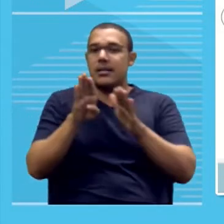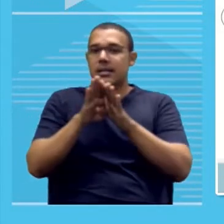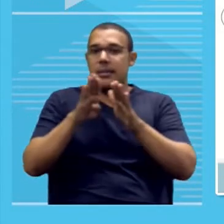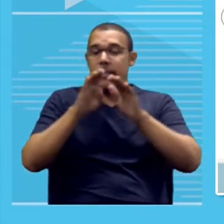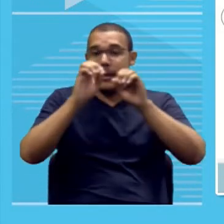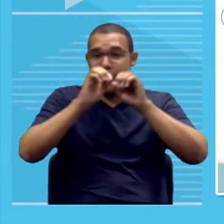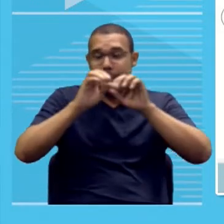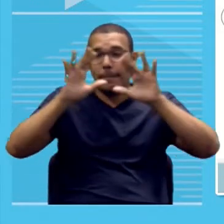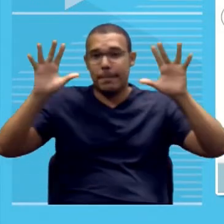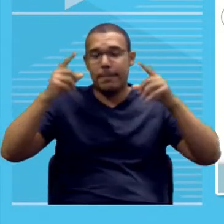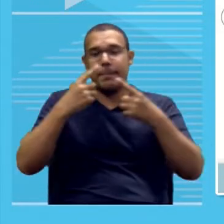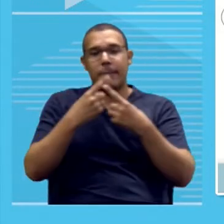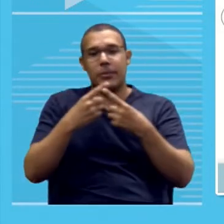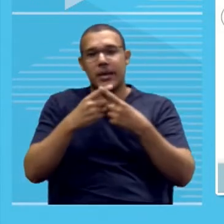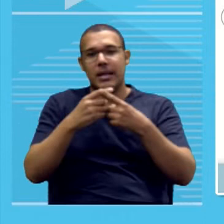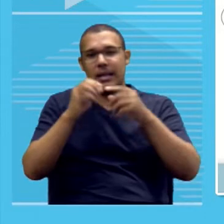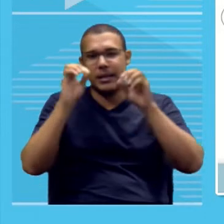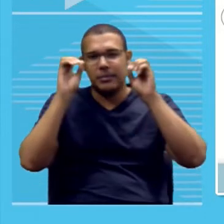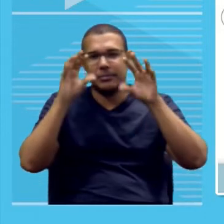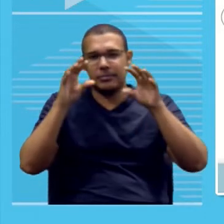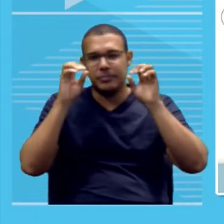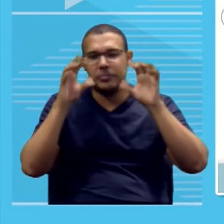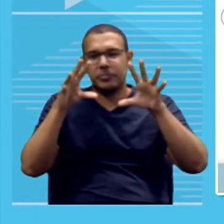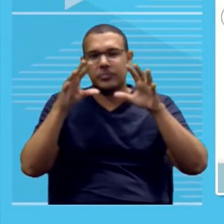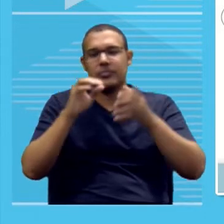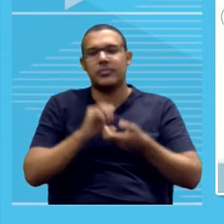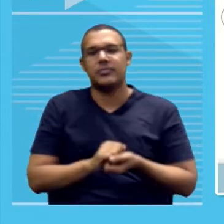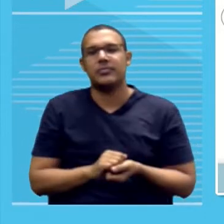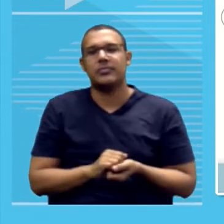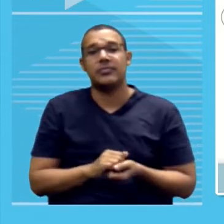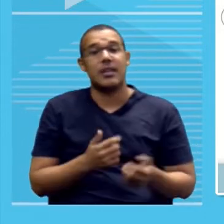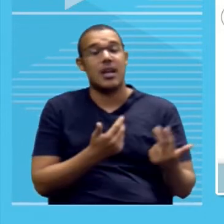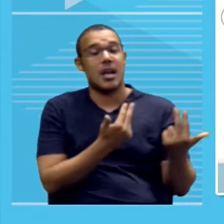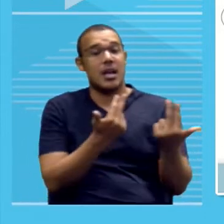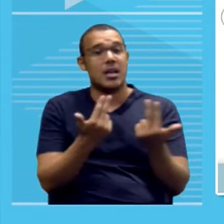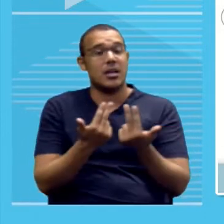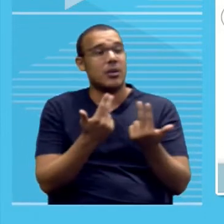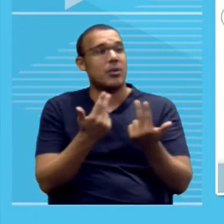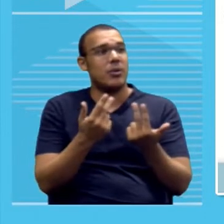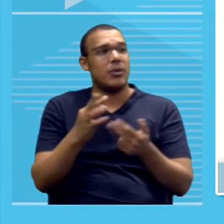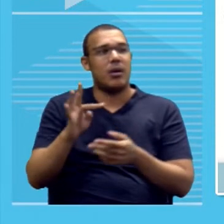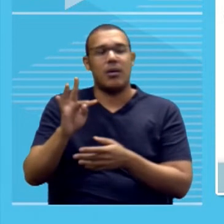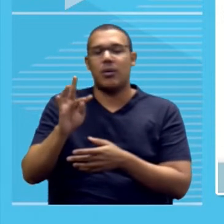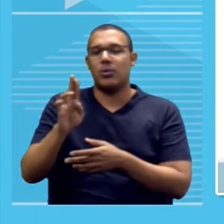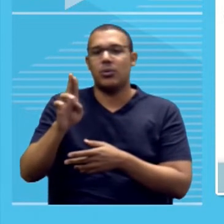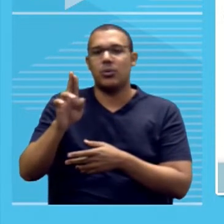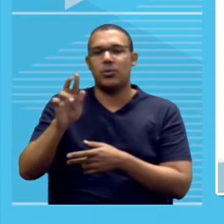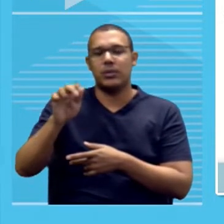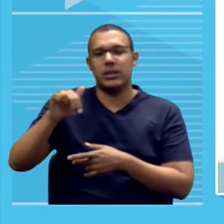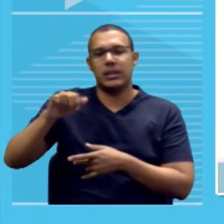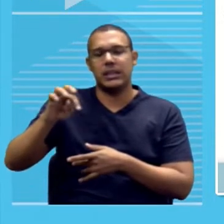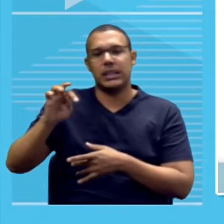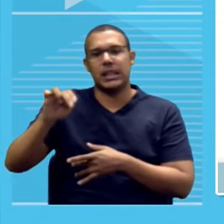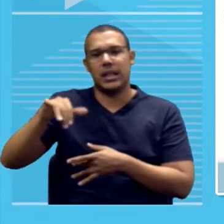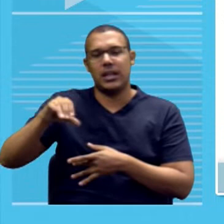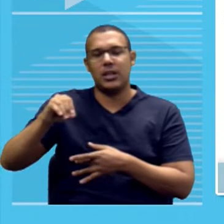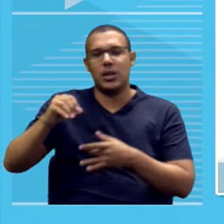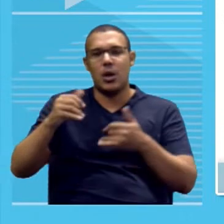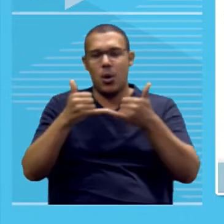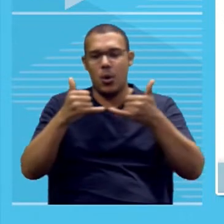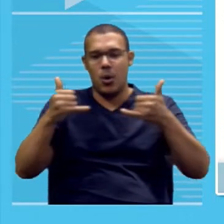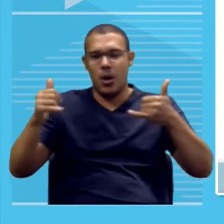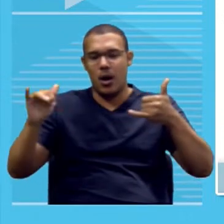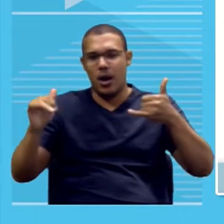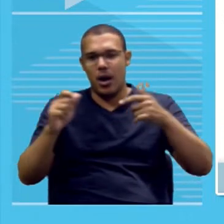incandescente porque ela começa a brilhar. A mesma ideia funciona no tungstênio. No tungstênio, a corrente elétrica